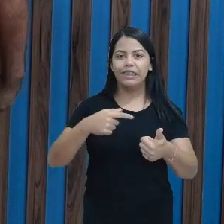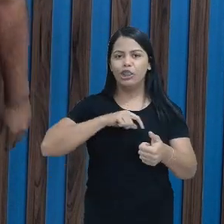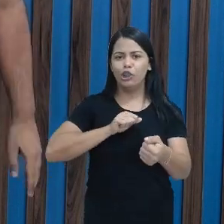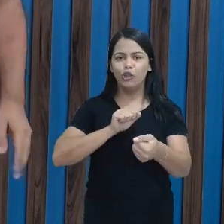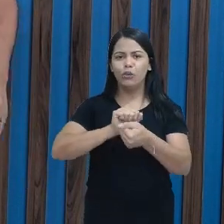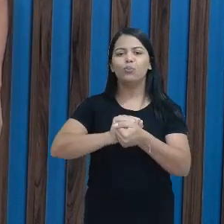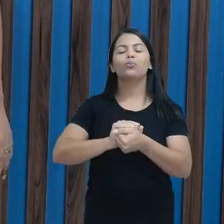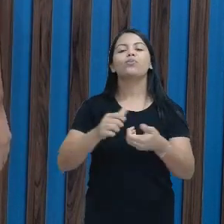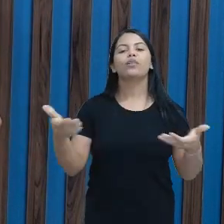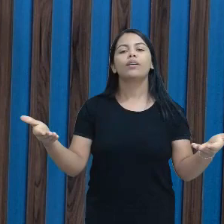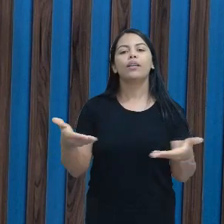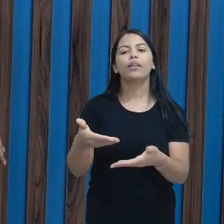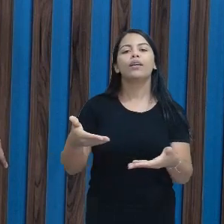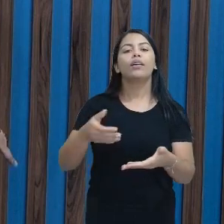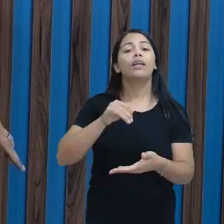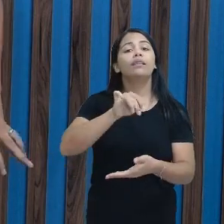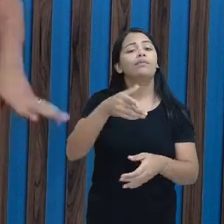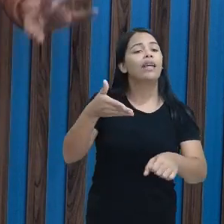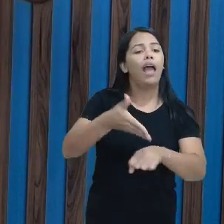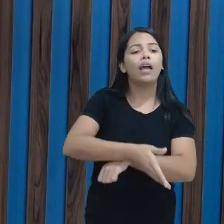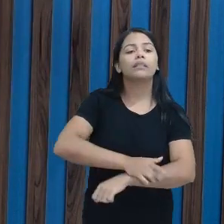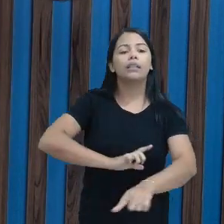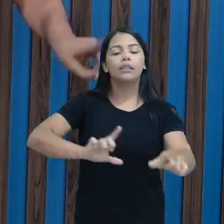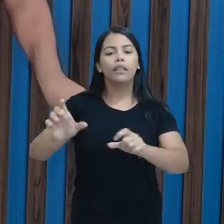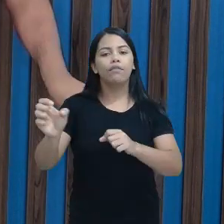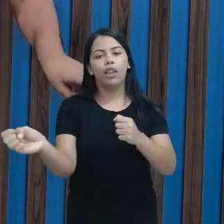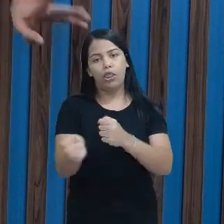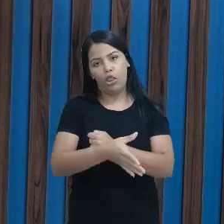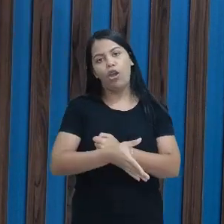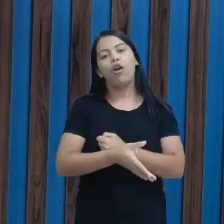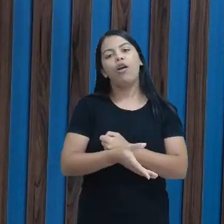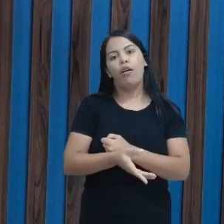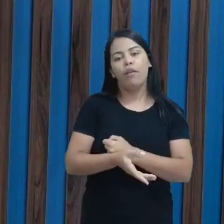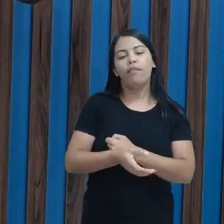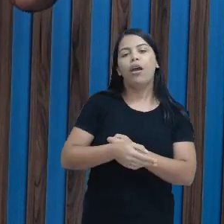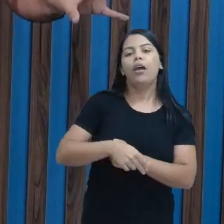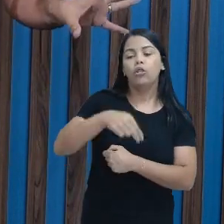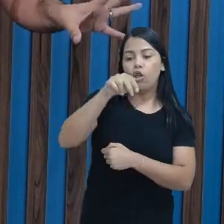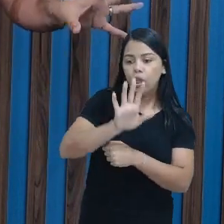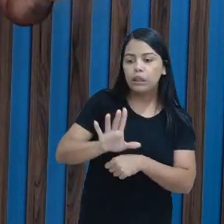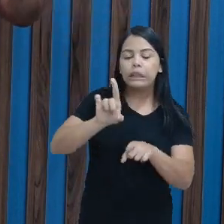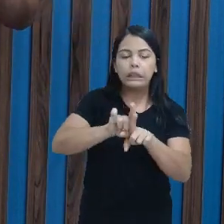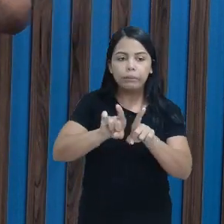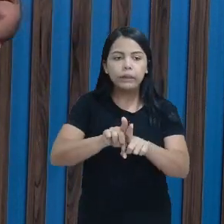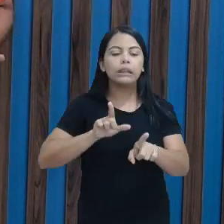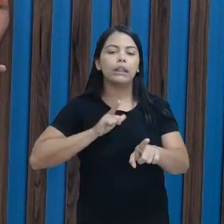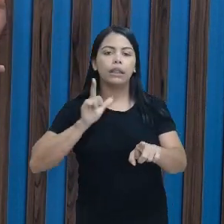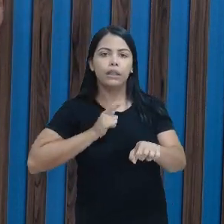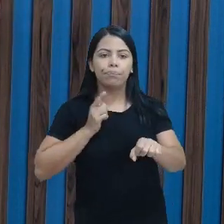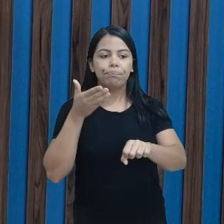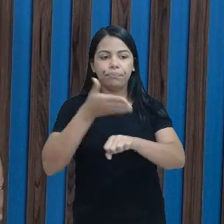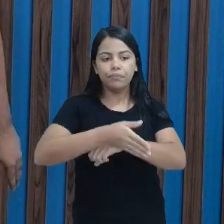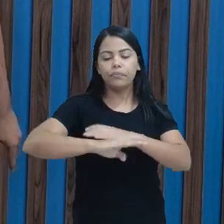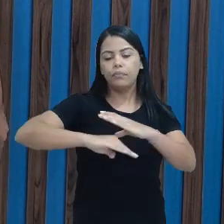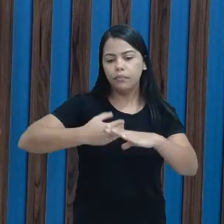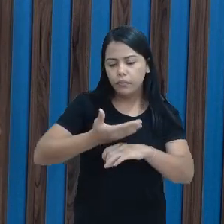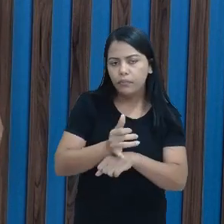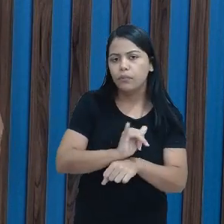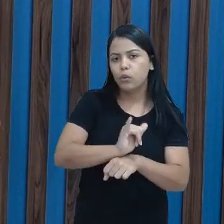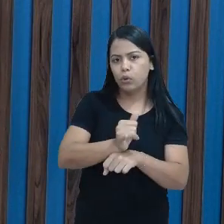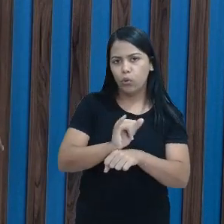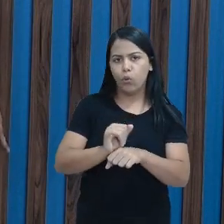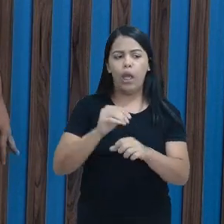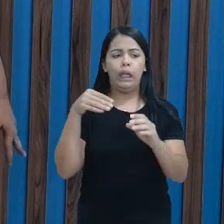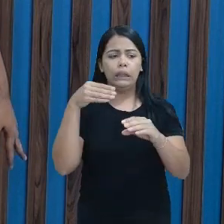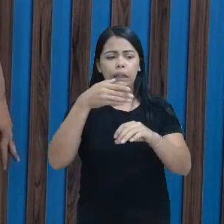juntos aqui. Se tem a tela da TV Nova Nordeste, tem um canal no YouTube, você pesquisa Educa Recife, tudo junto. Vai ter lá dentro